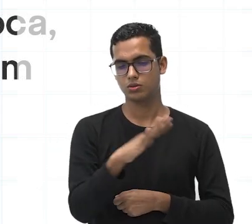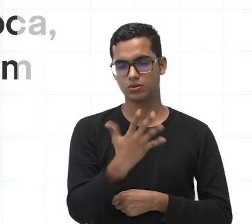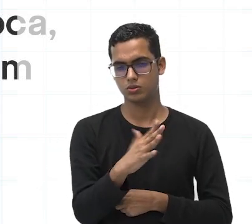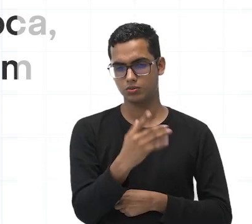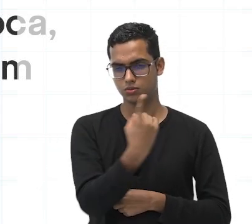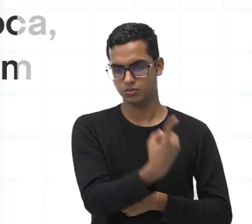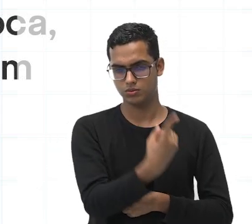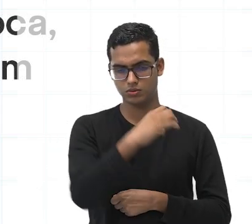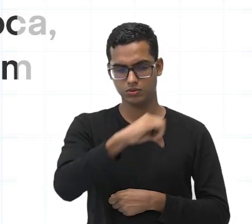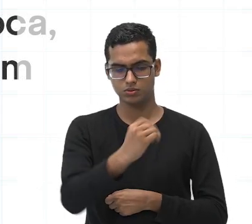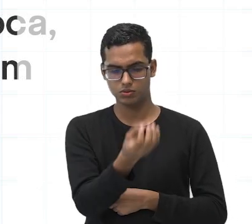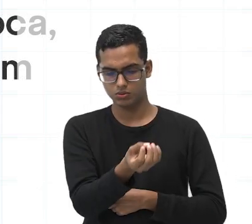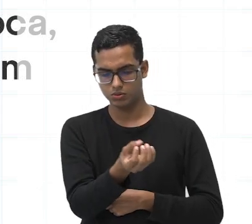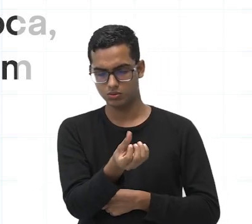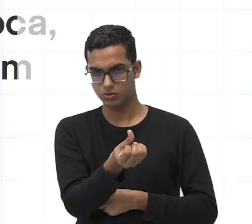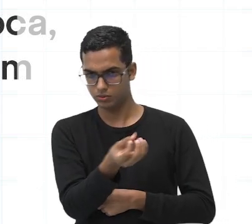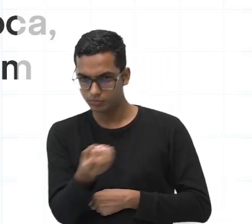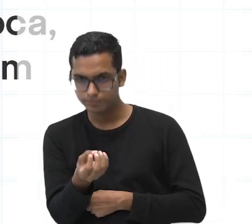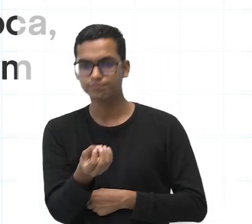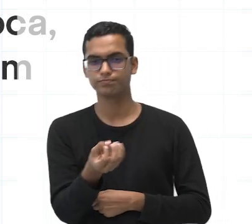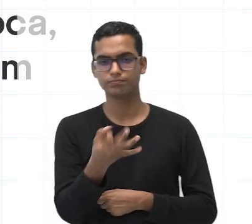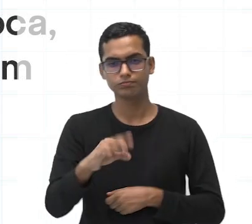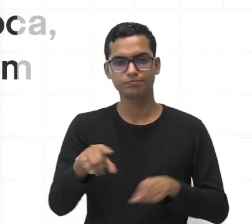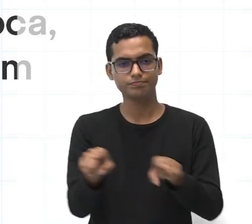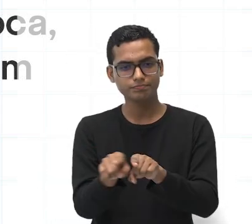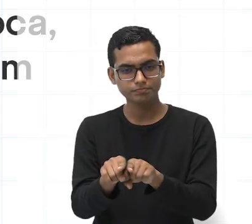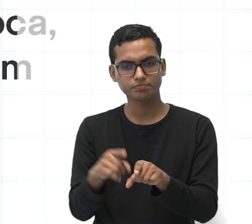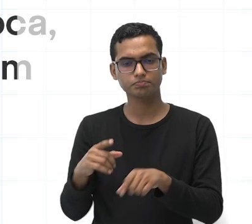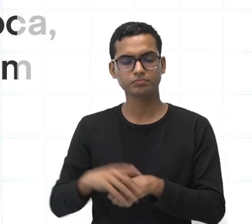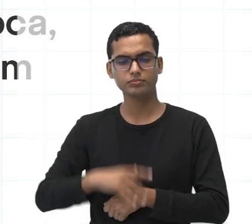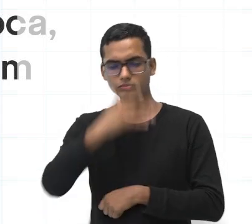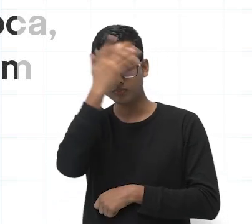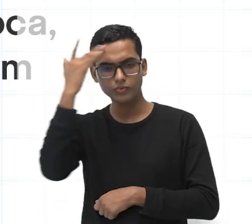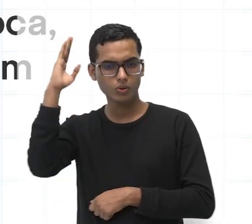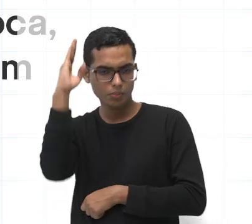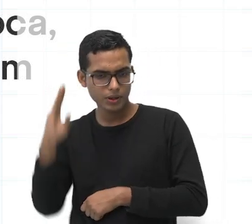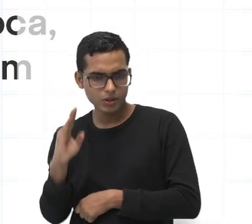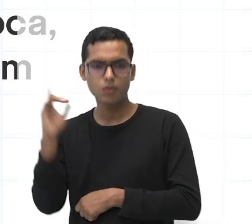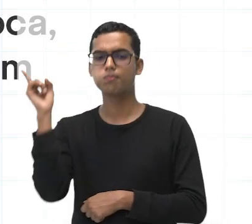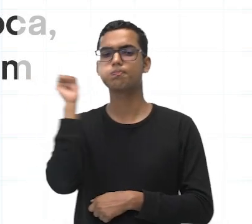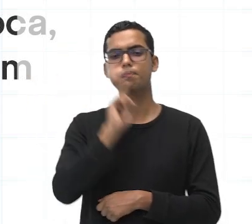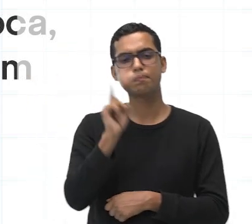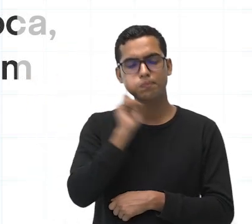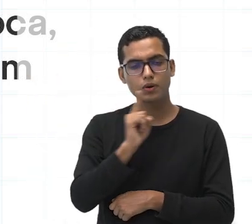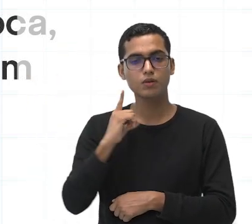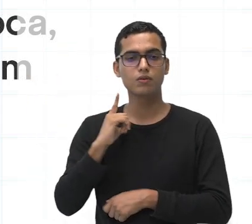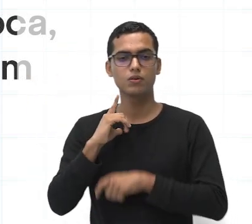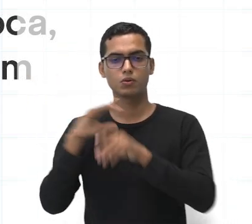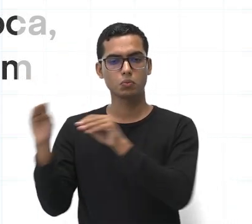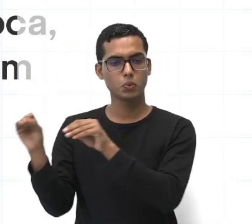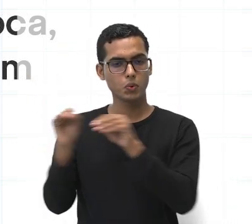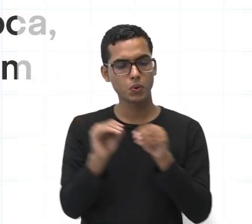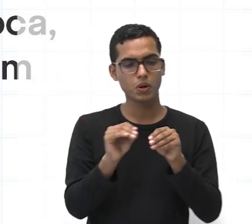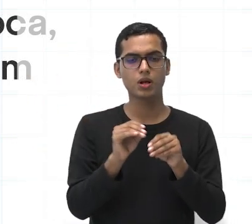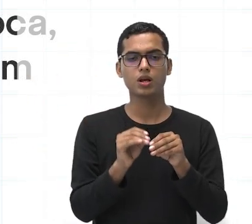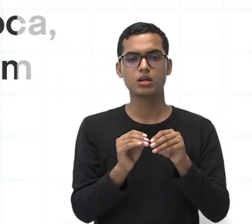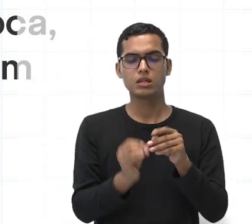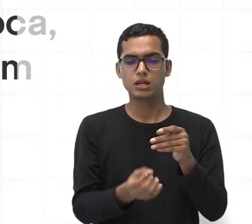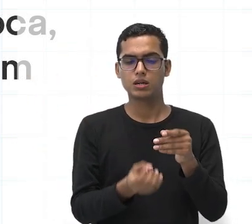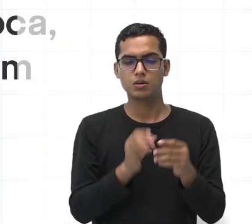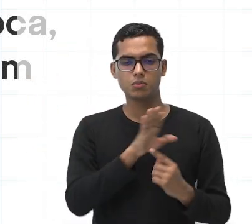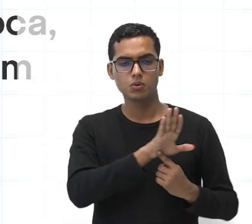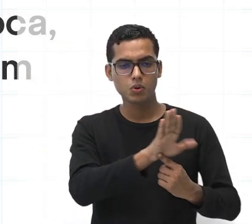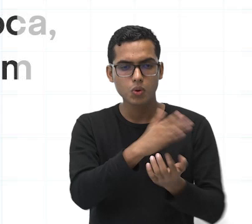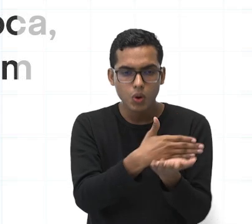ali pelos filhos de norte-americanos e pelos brasileiros que viajavam para os Estados Unidos na época, principalmente